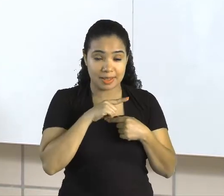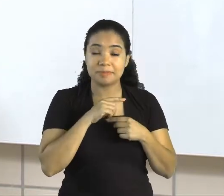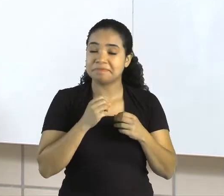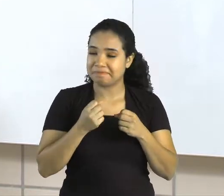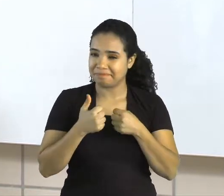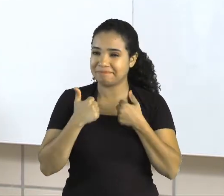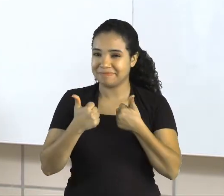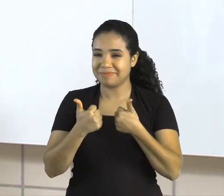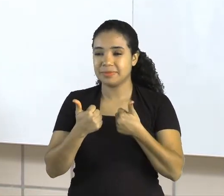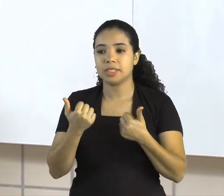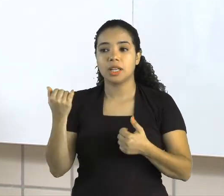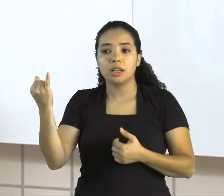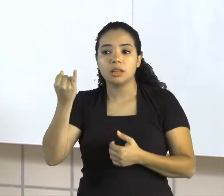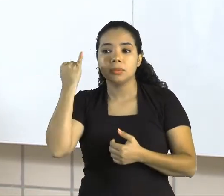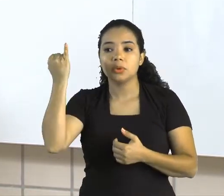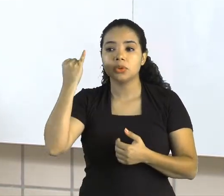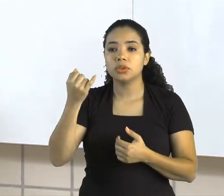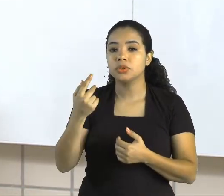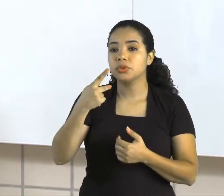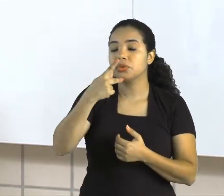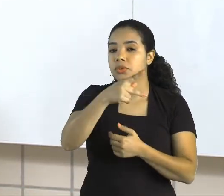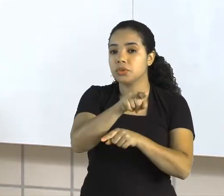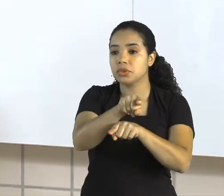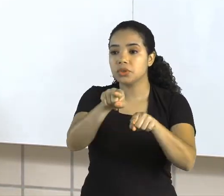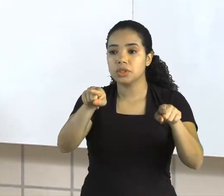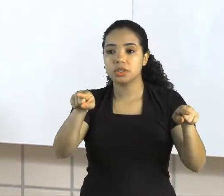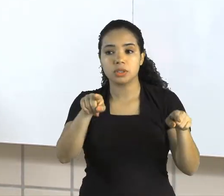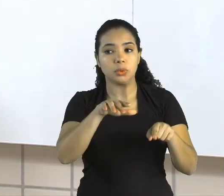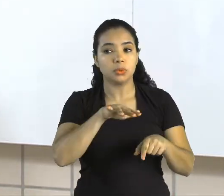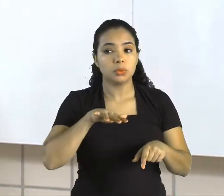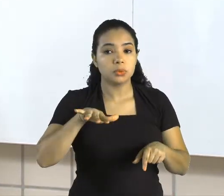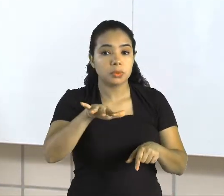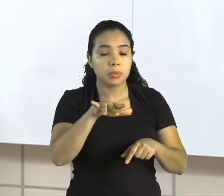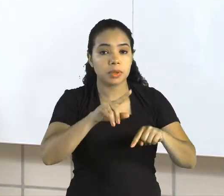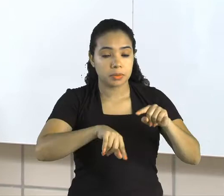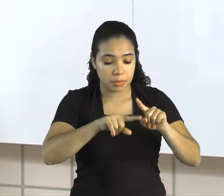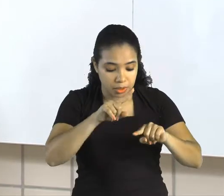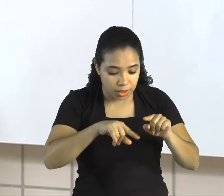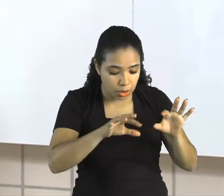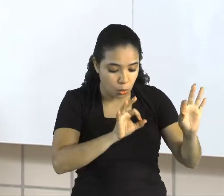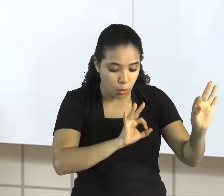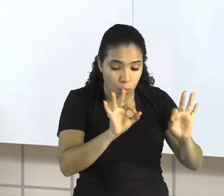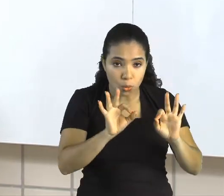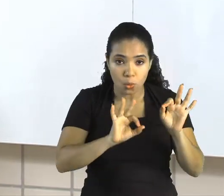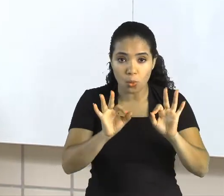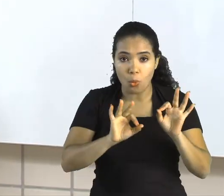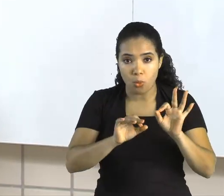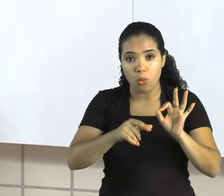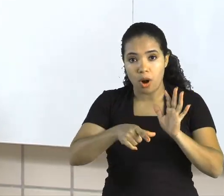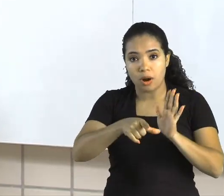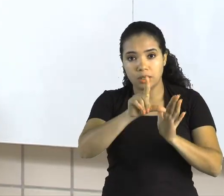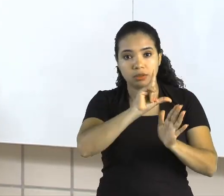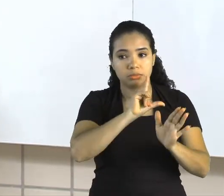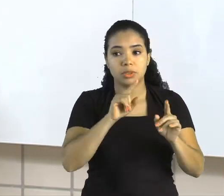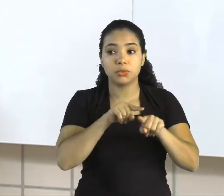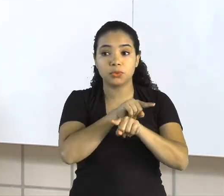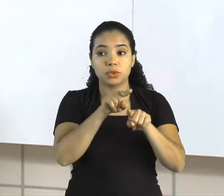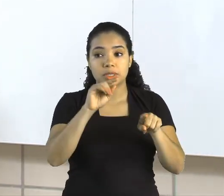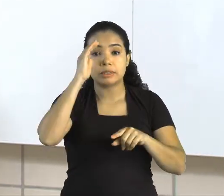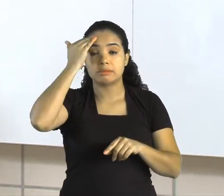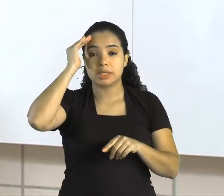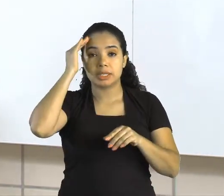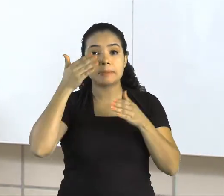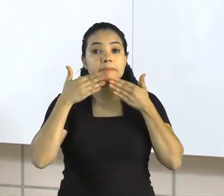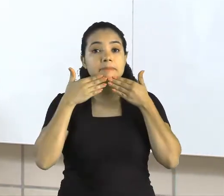É muito importante você ter o seu espaço, o material tudo organizado com antecedência, para que você possa entender